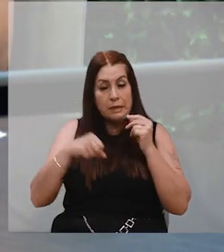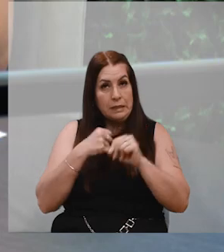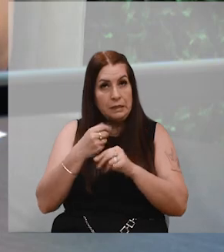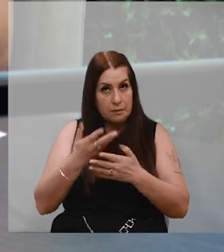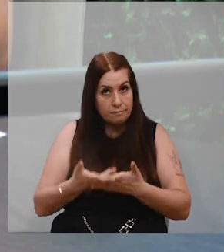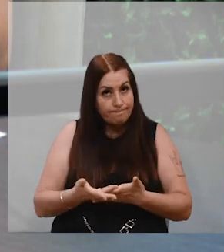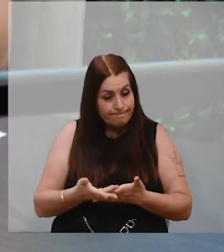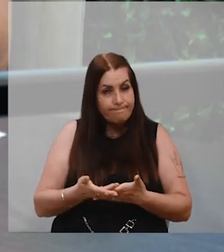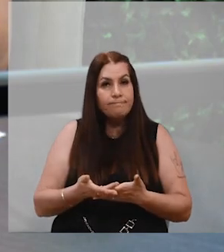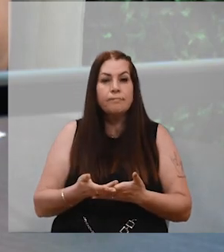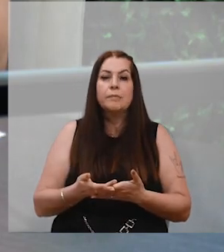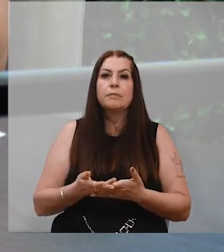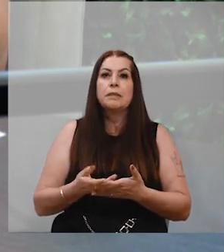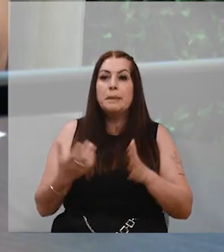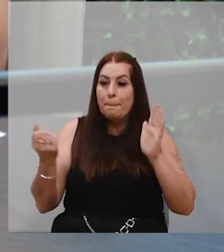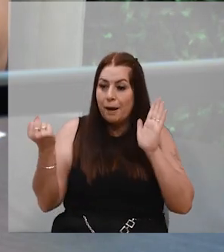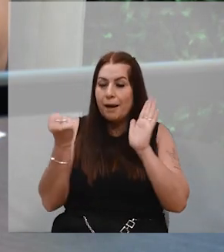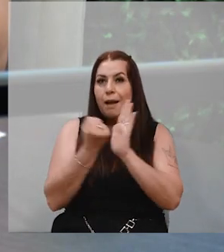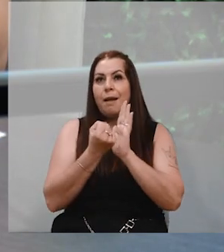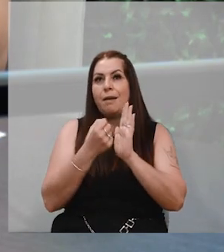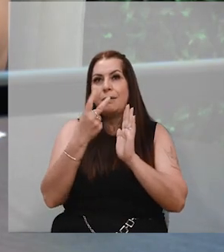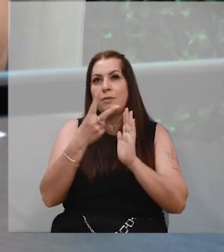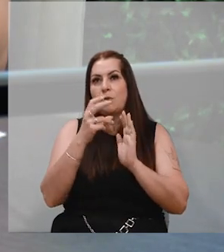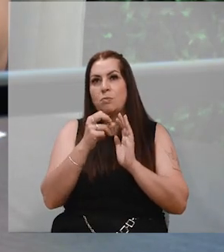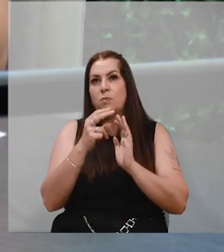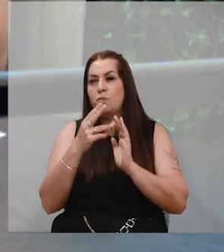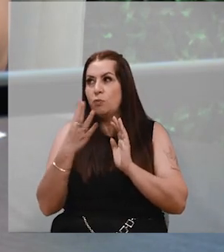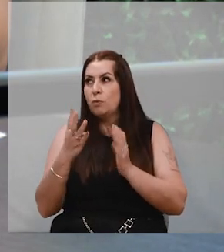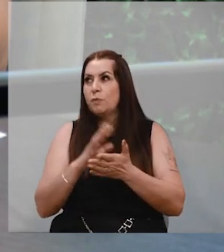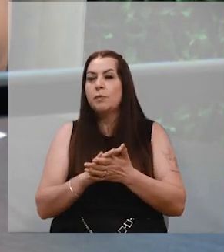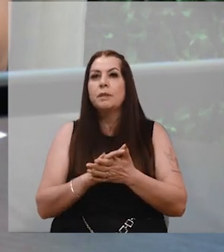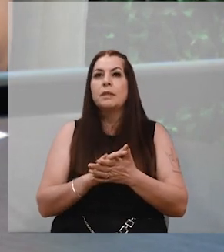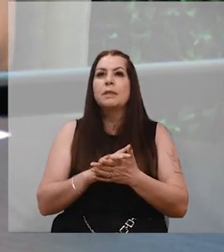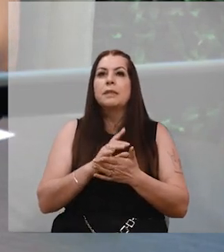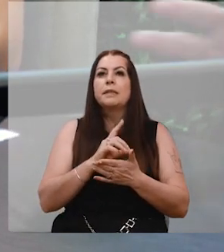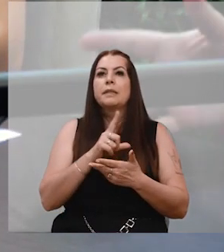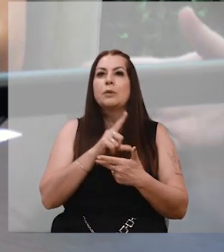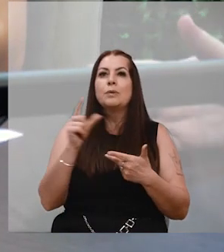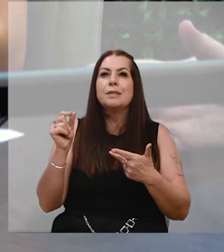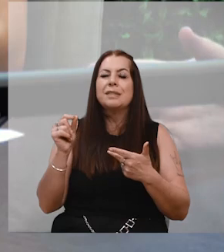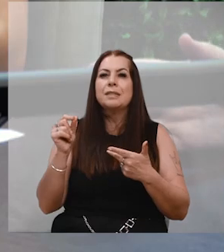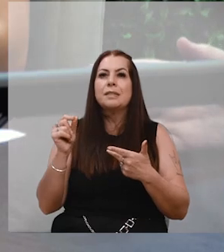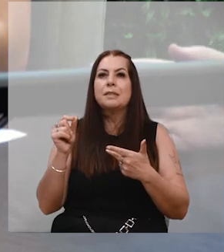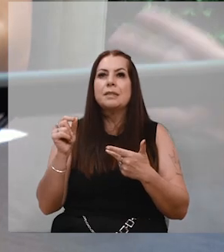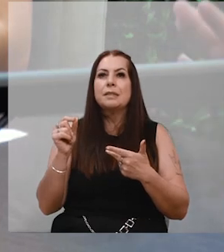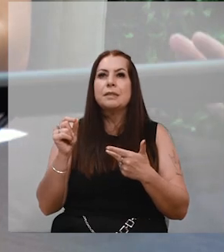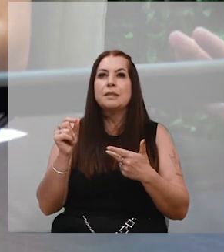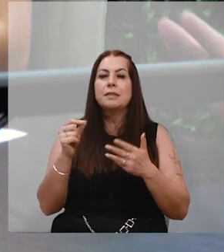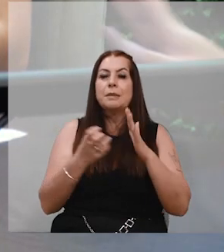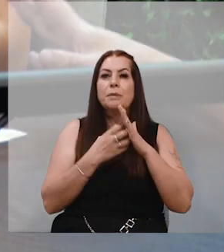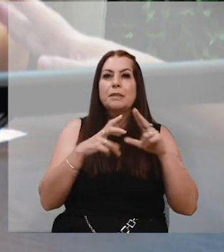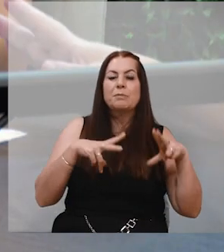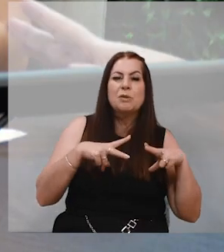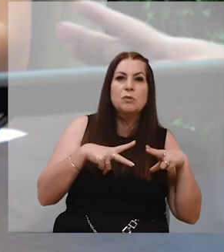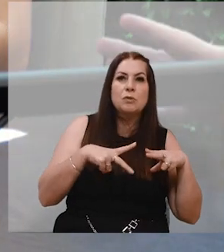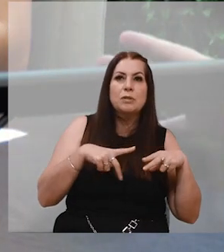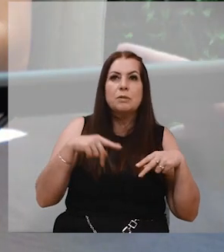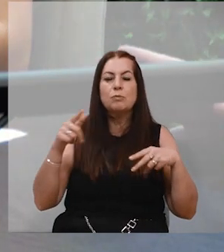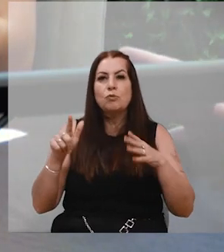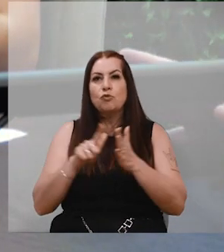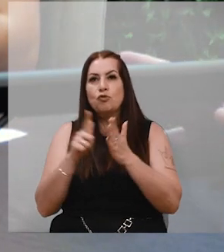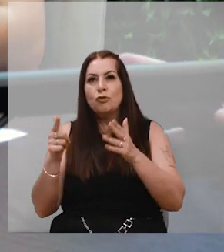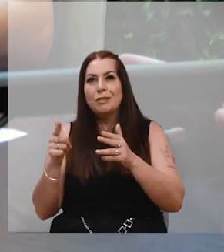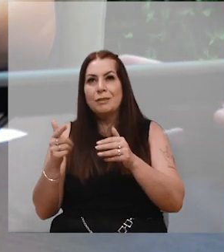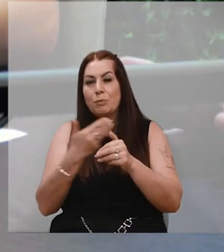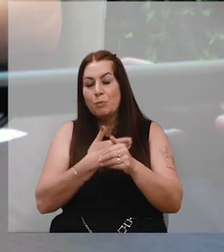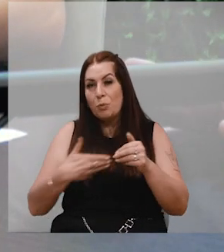tivemos neste ano, né, que marcaram o 2024. Eu saí da iniciativa privada para